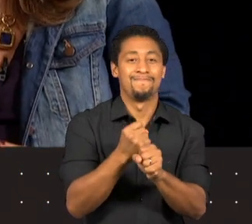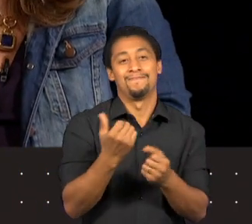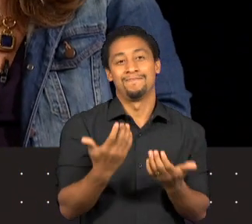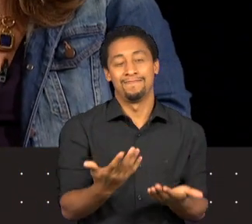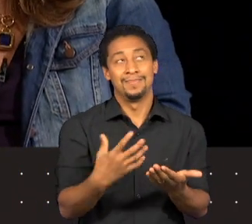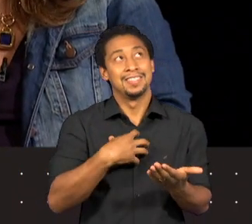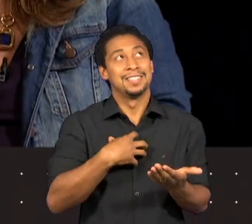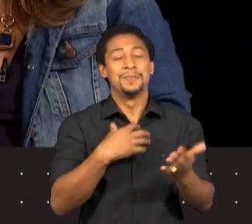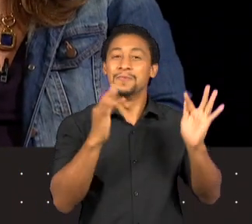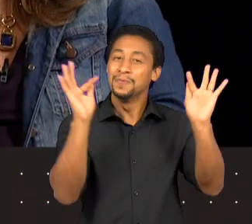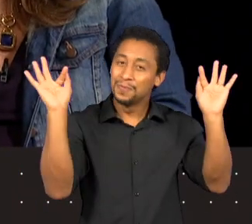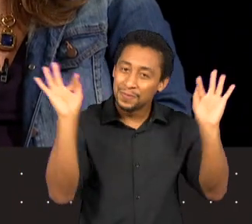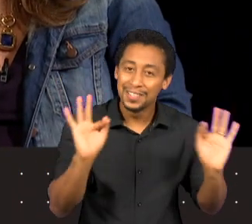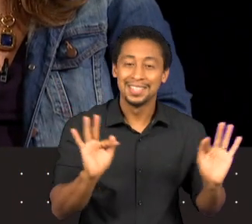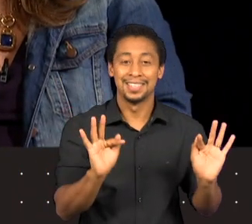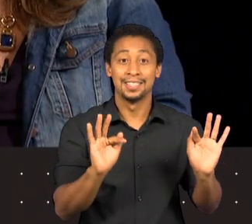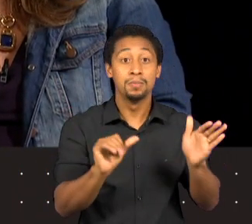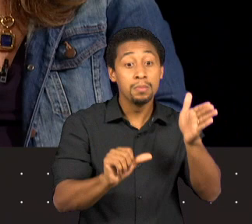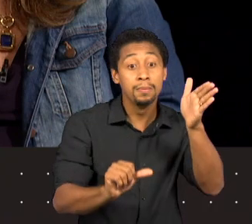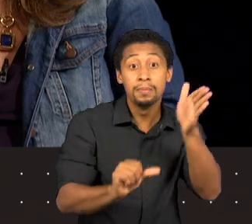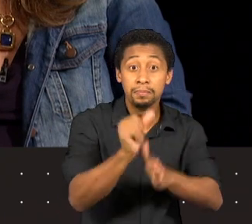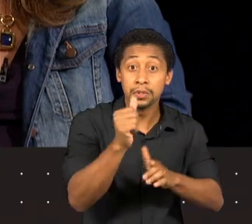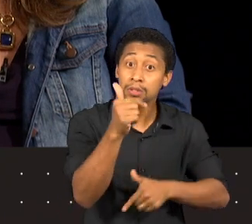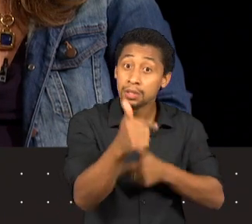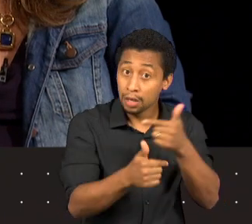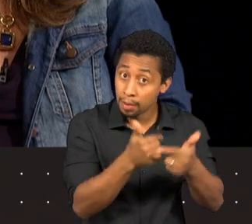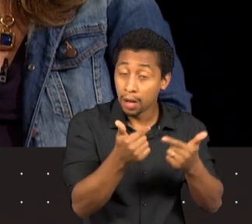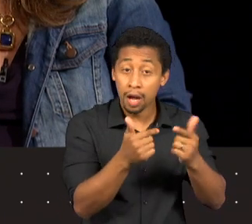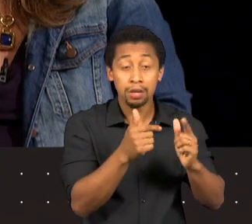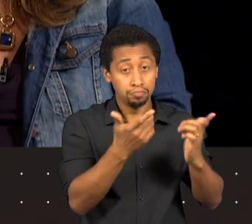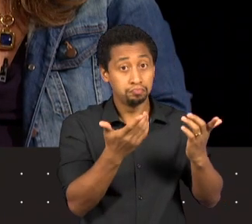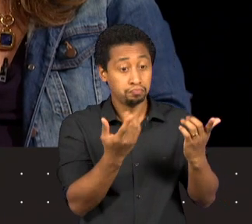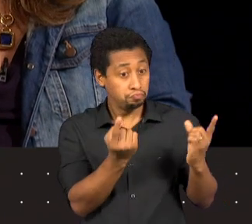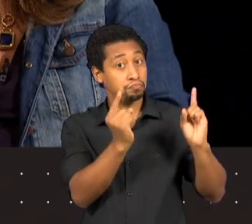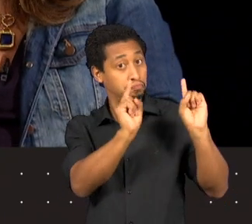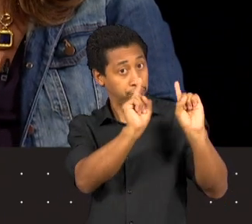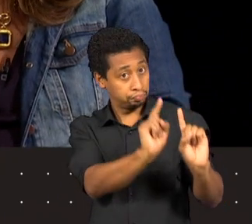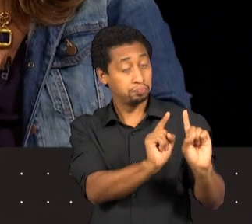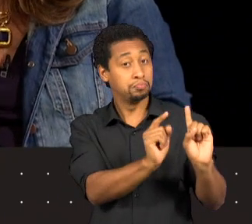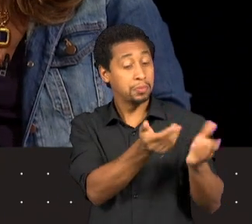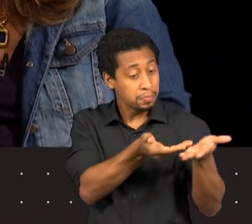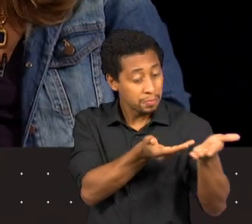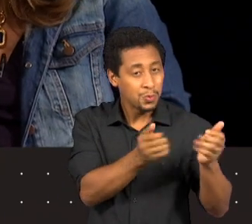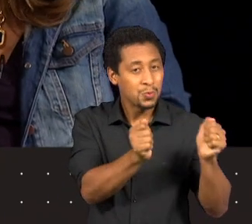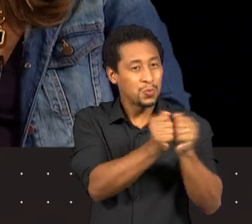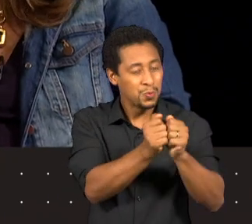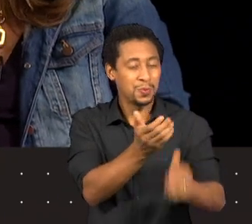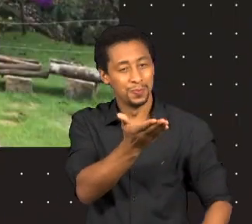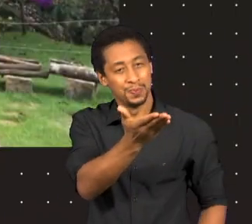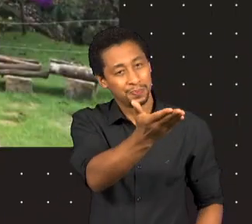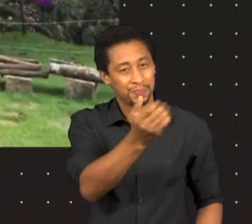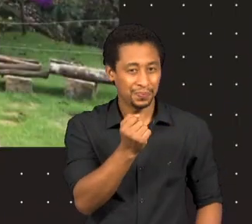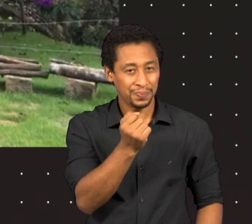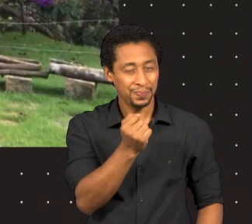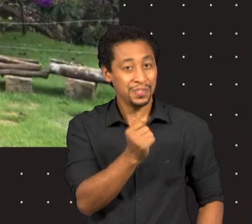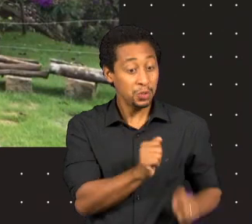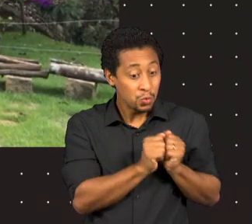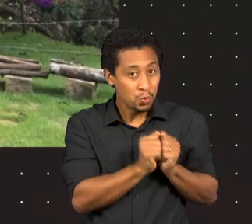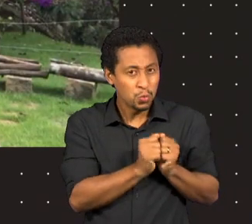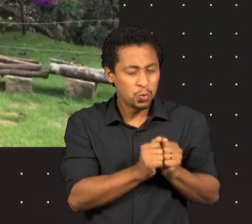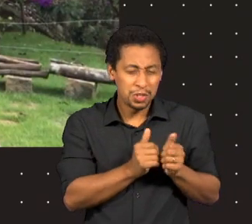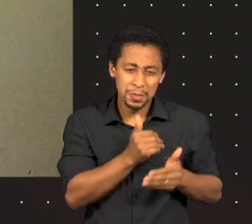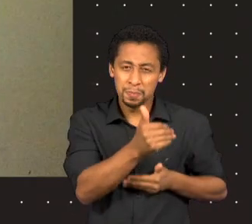muito feliz no meu primeiro trabalho na TV, com um personagem bacana, poder contracenar com você. Juntos fizemos Tito